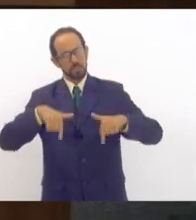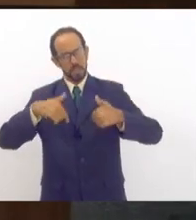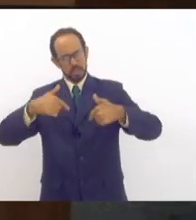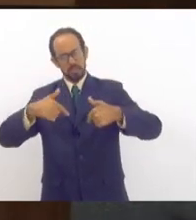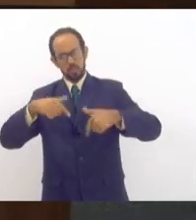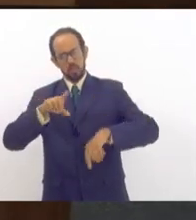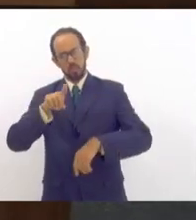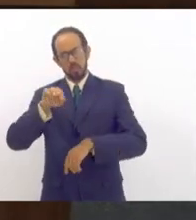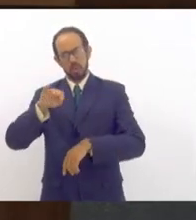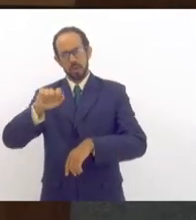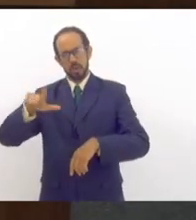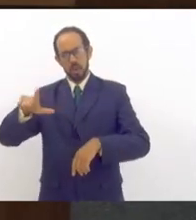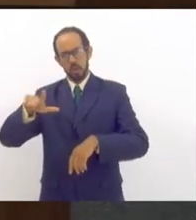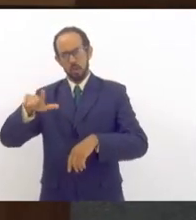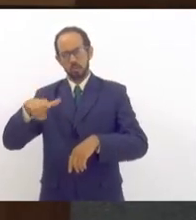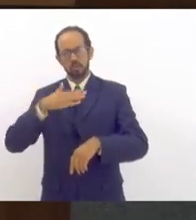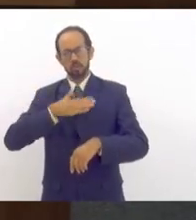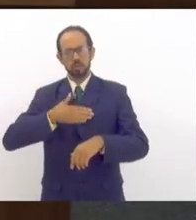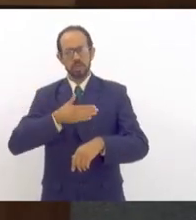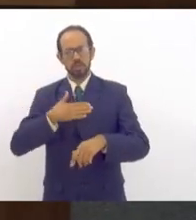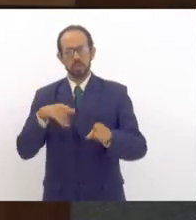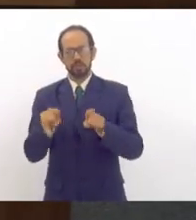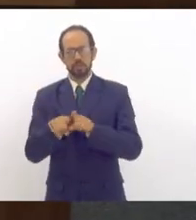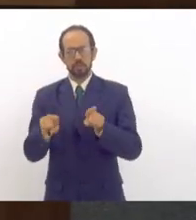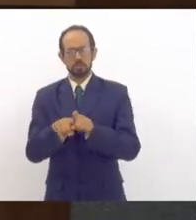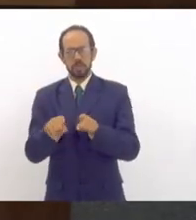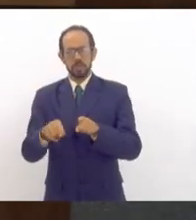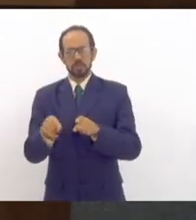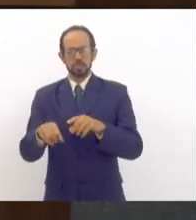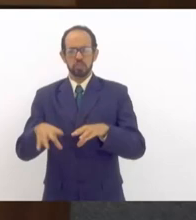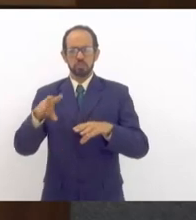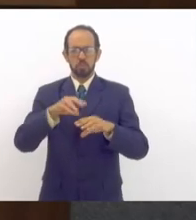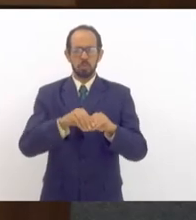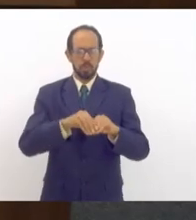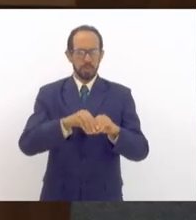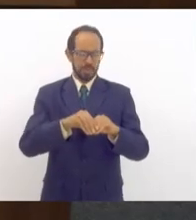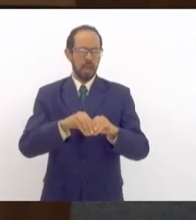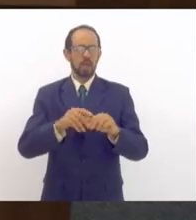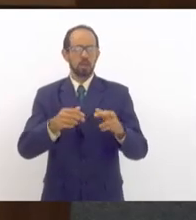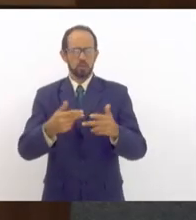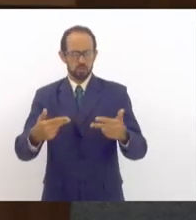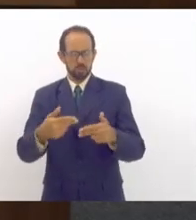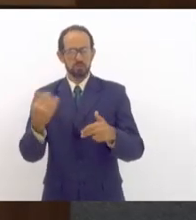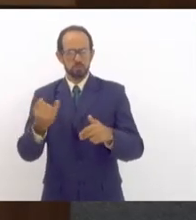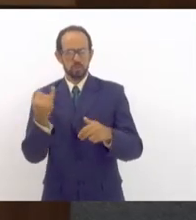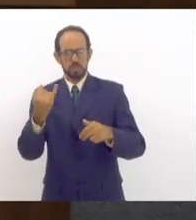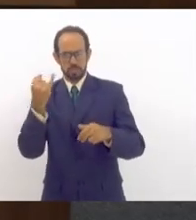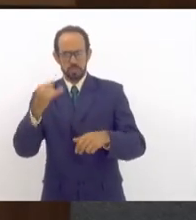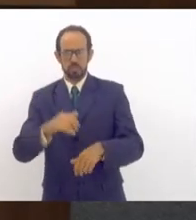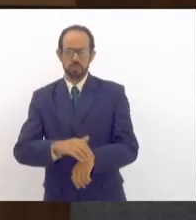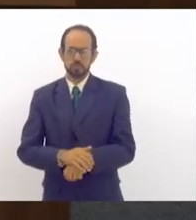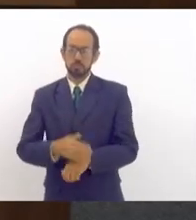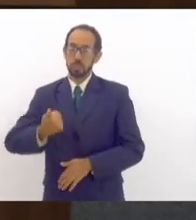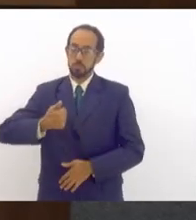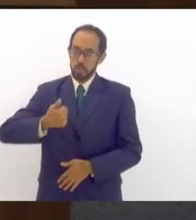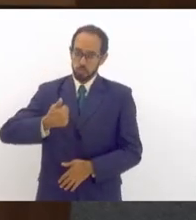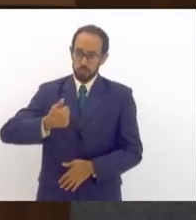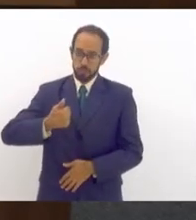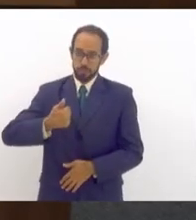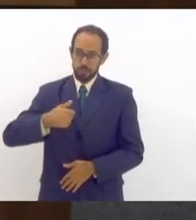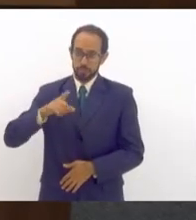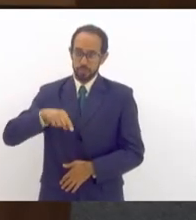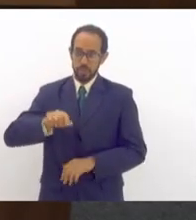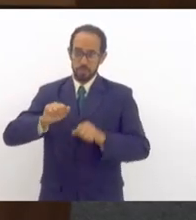e queria fazer algumas considerações que eu acho considero relevantes aqui para para essa discussão o primeiro que